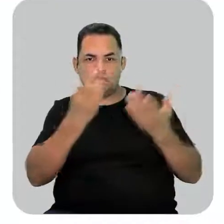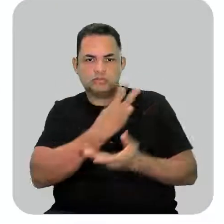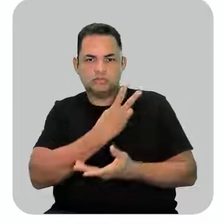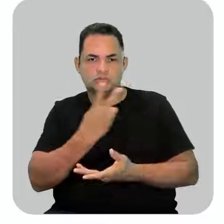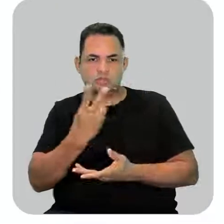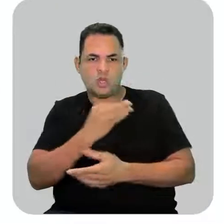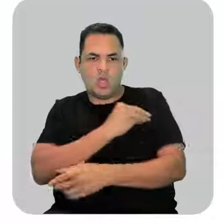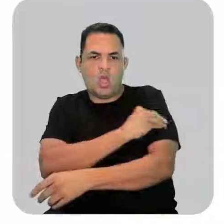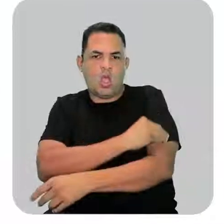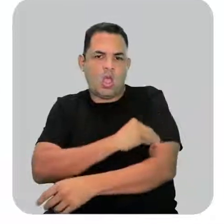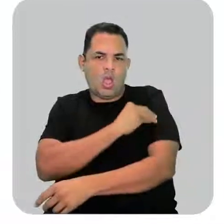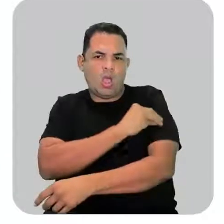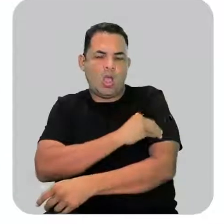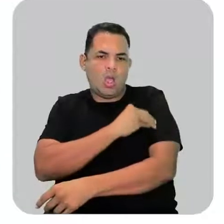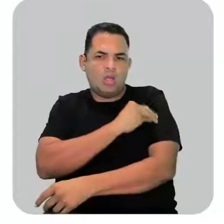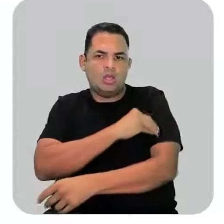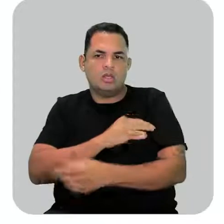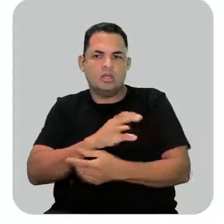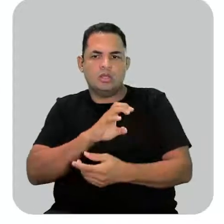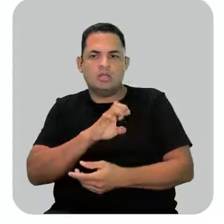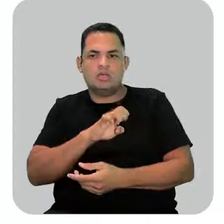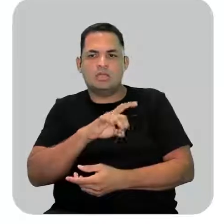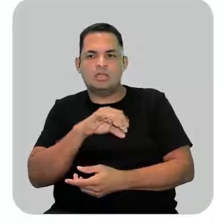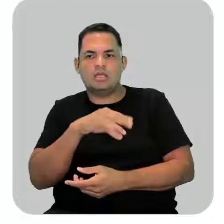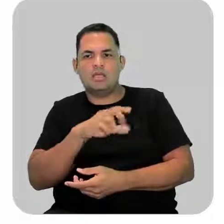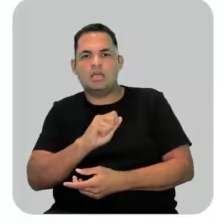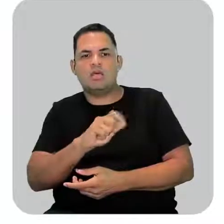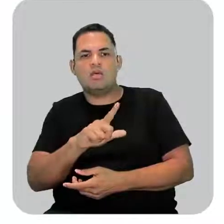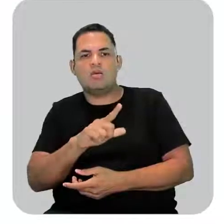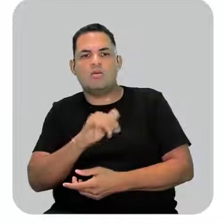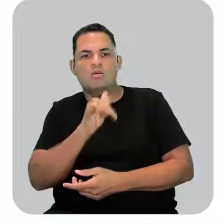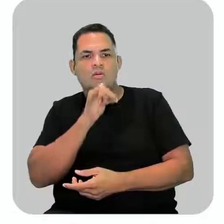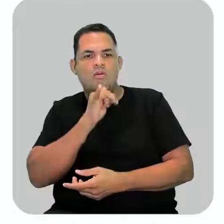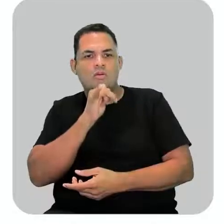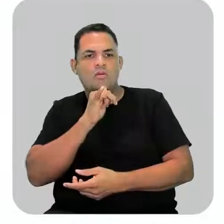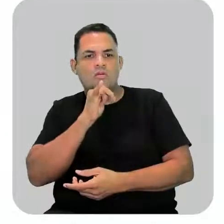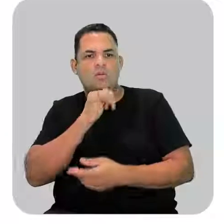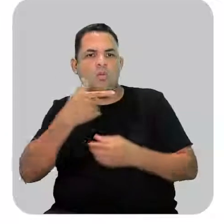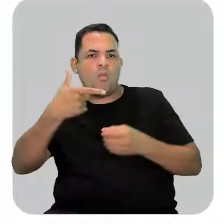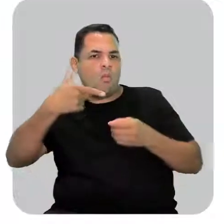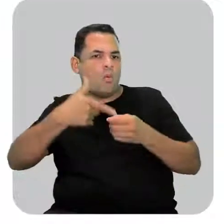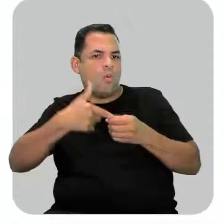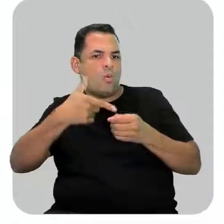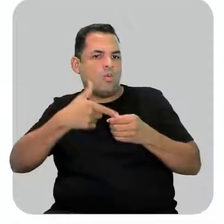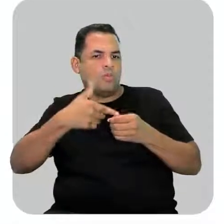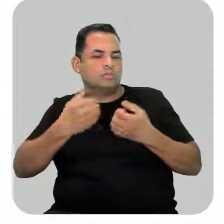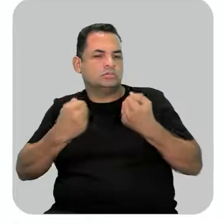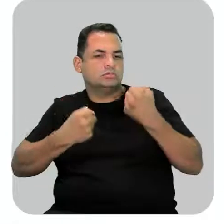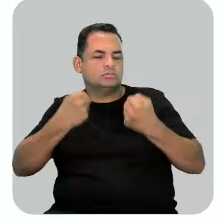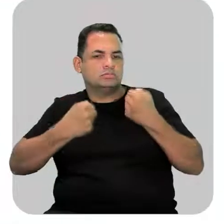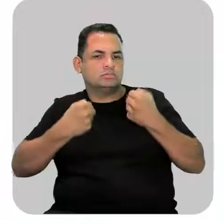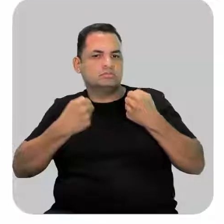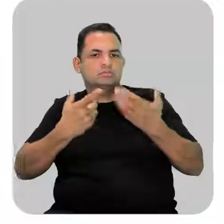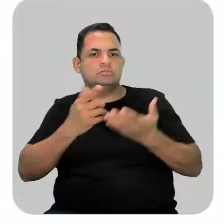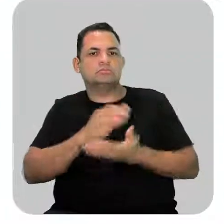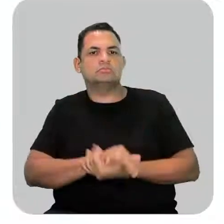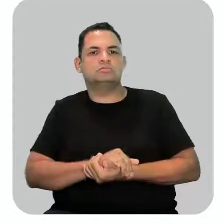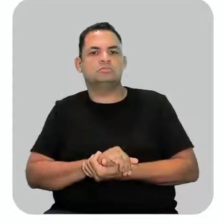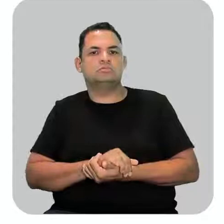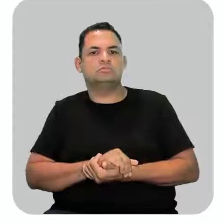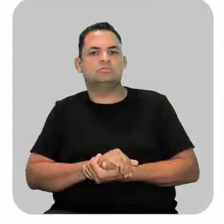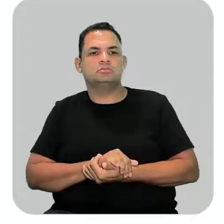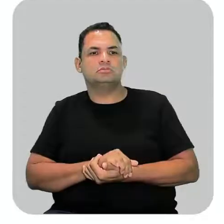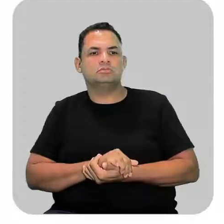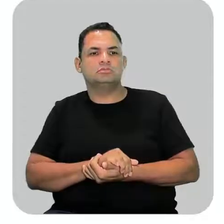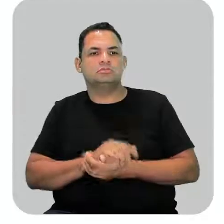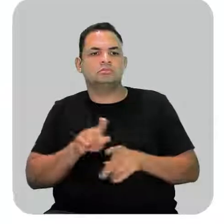álcools, que no caso aqui é o etanol, que ele deu como exemplo como combustível, e o